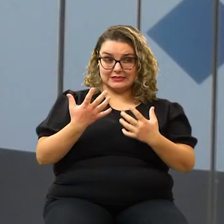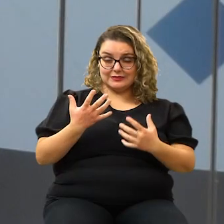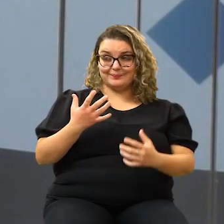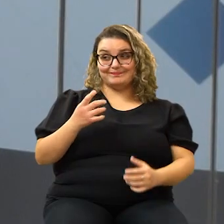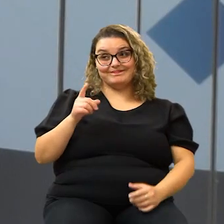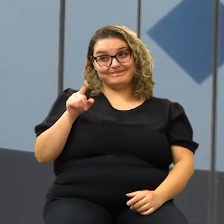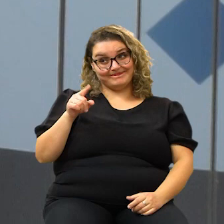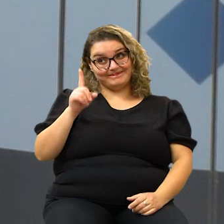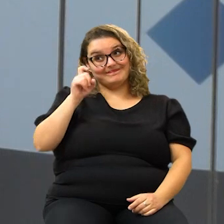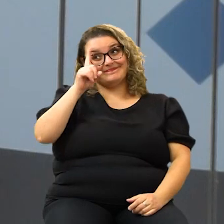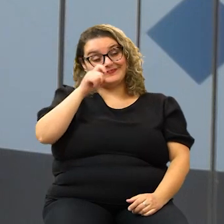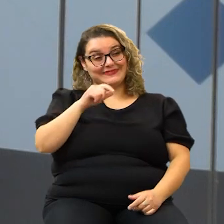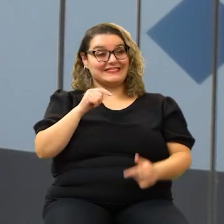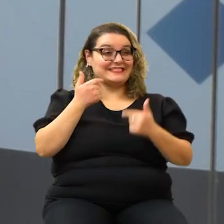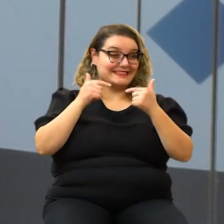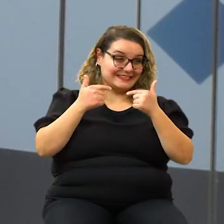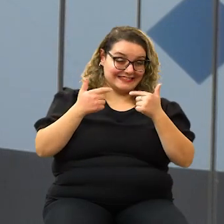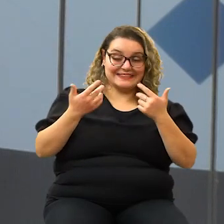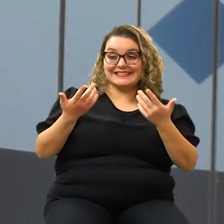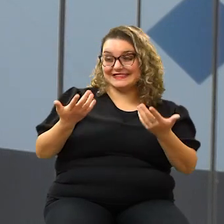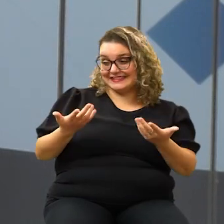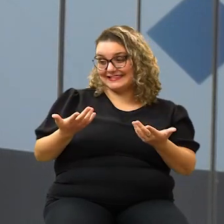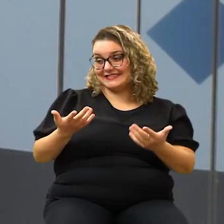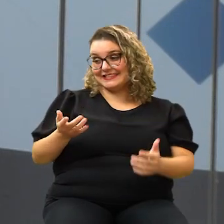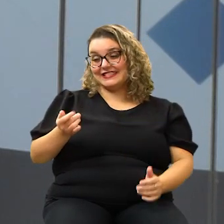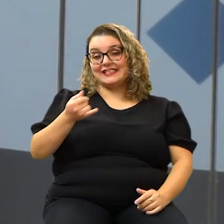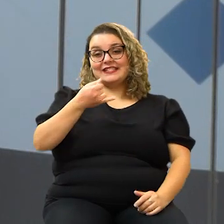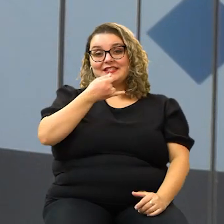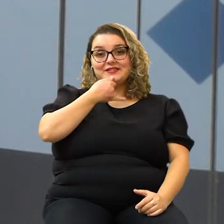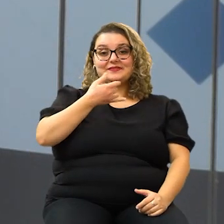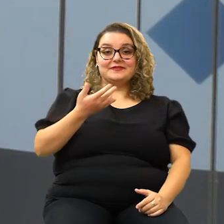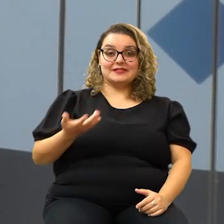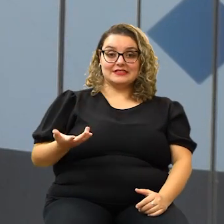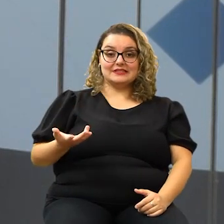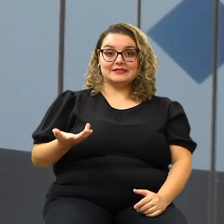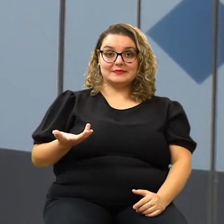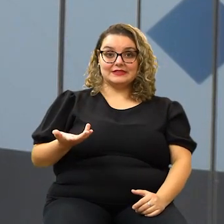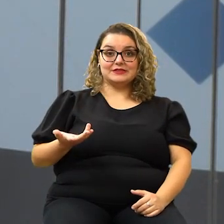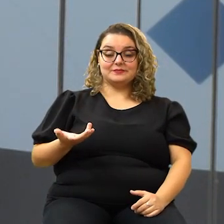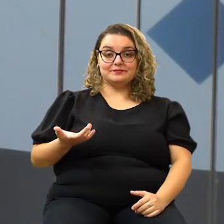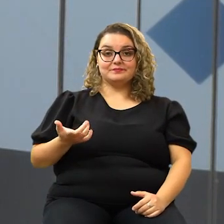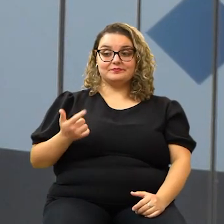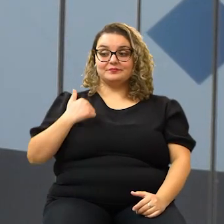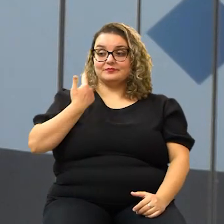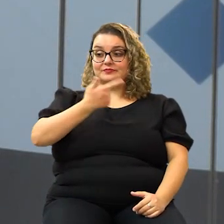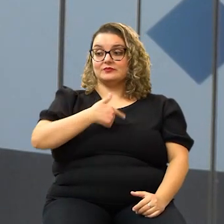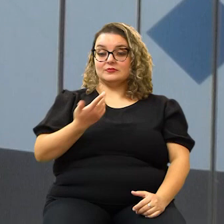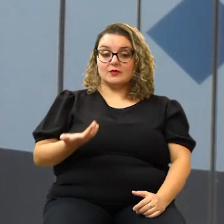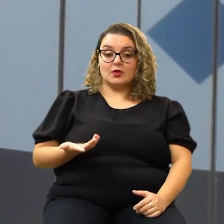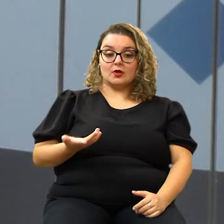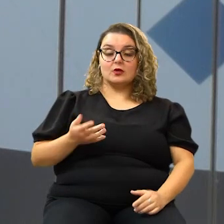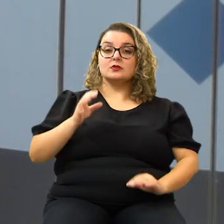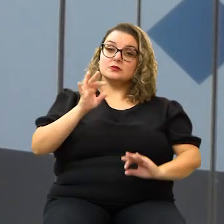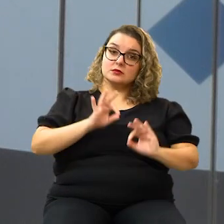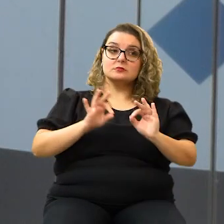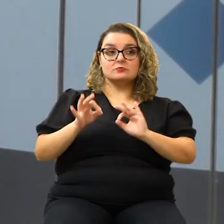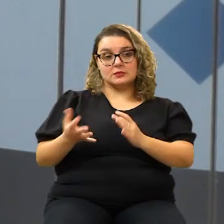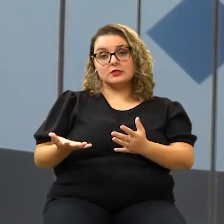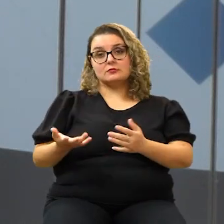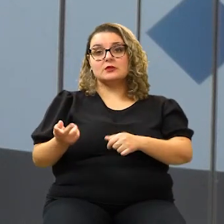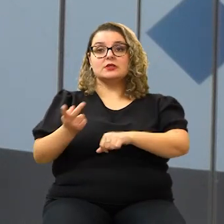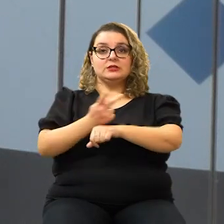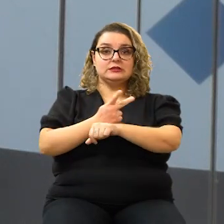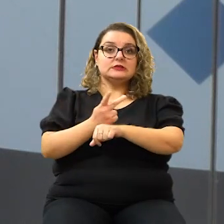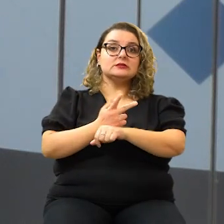difícil. Temos, infelizmente, a gente está se preparando e está